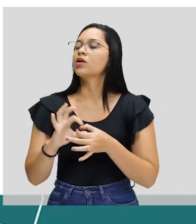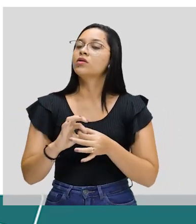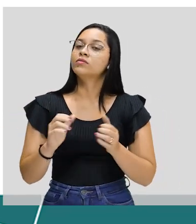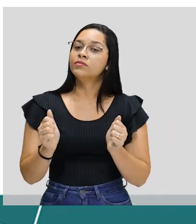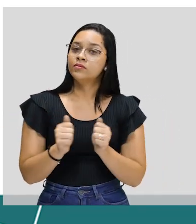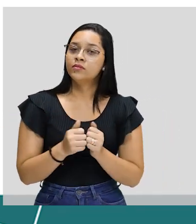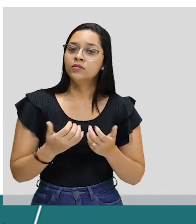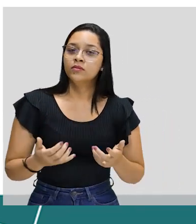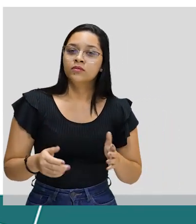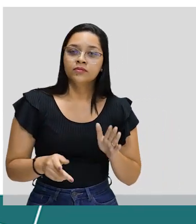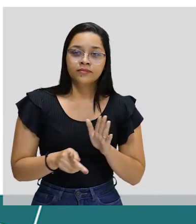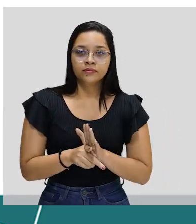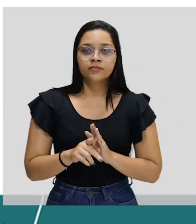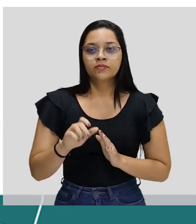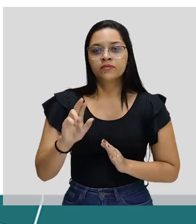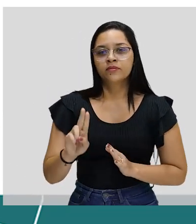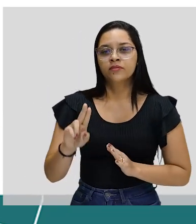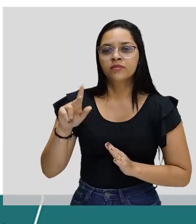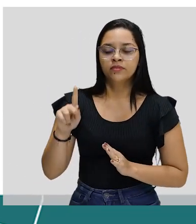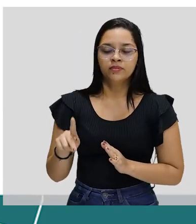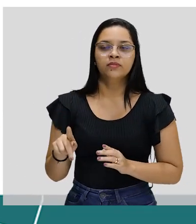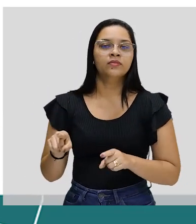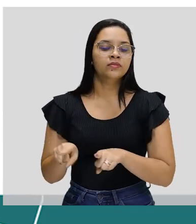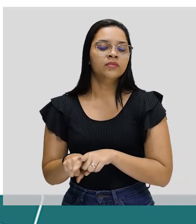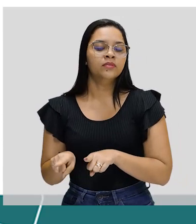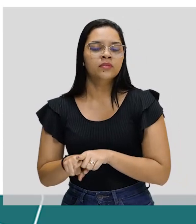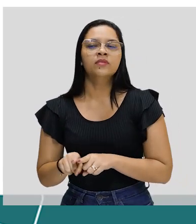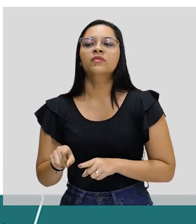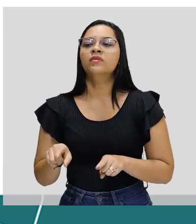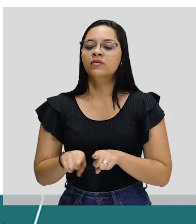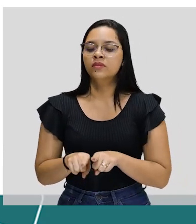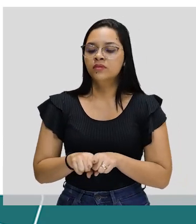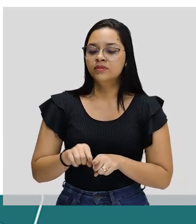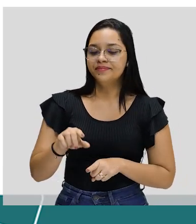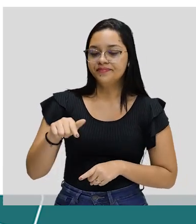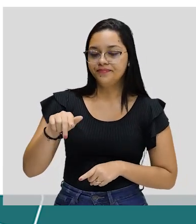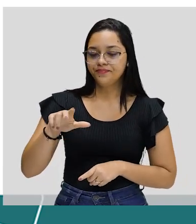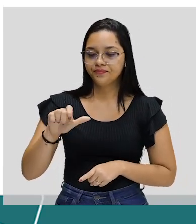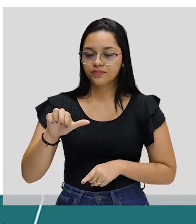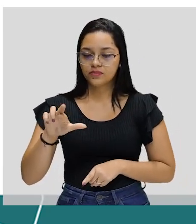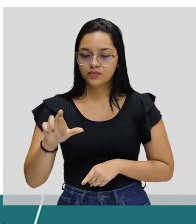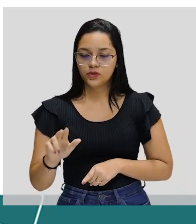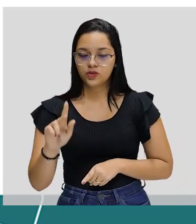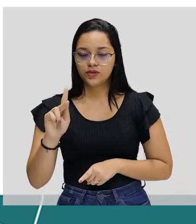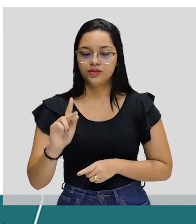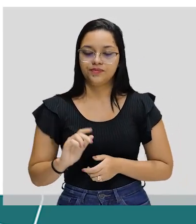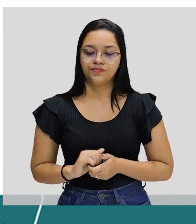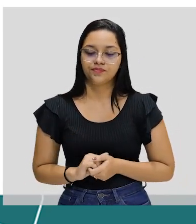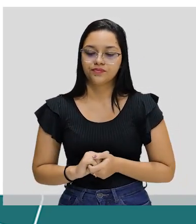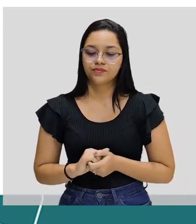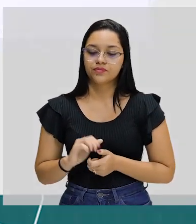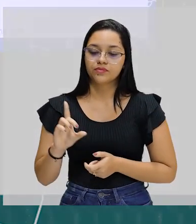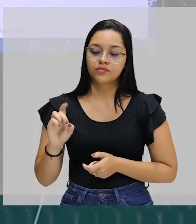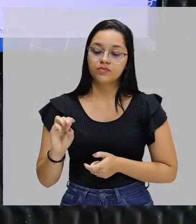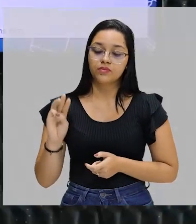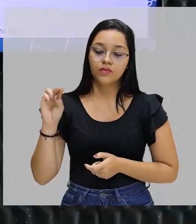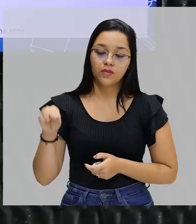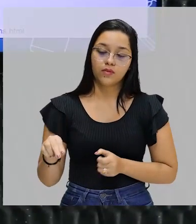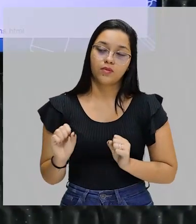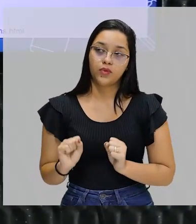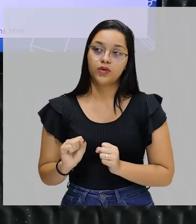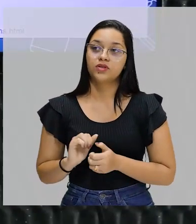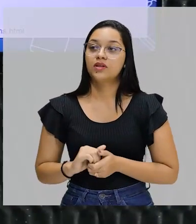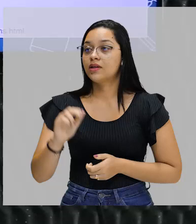junto essa partícula up, né, e essa partícula down. Isso é um exemplo, tá certo? Mas poderia ser também down com